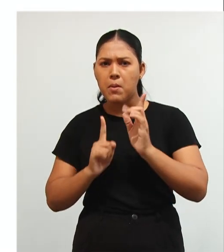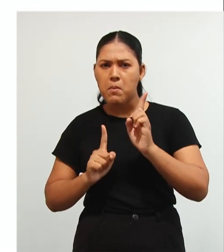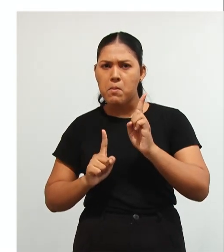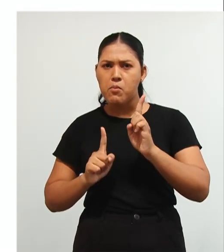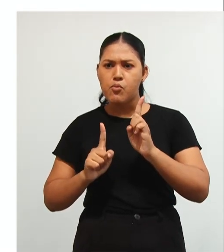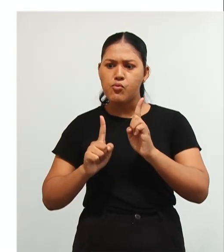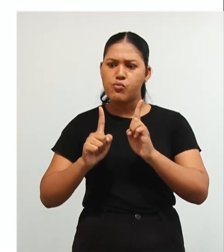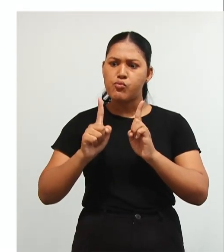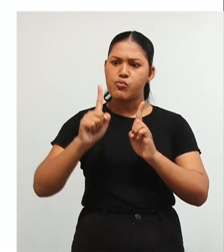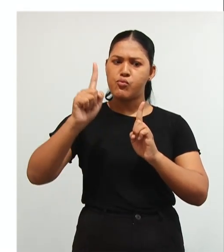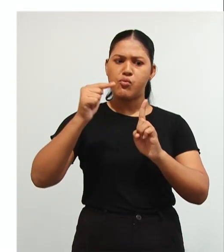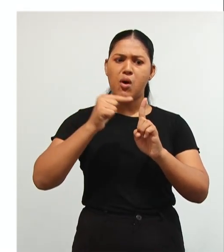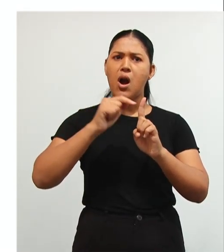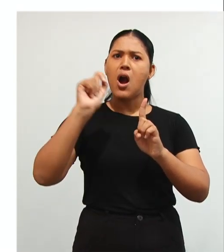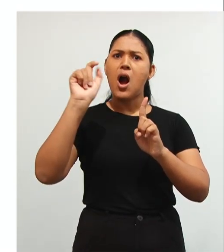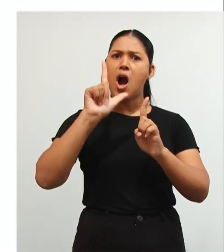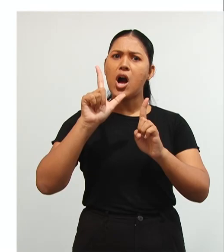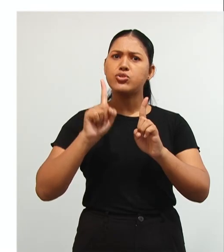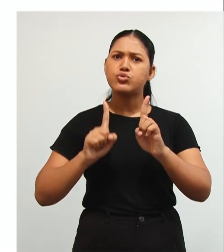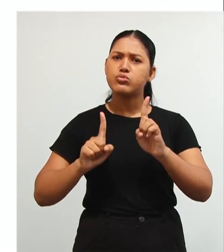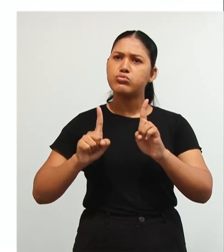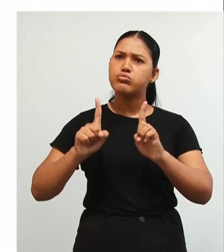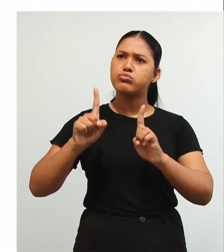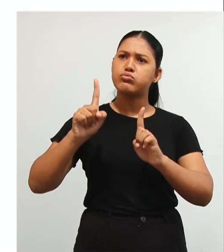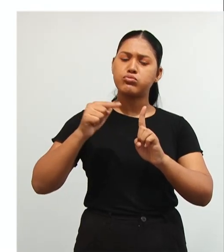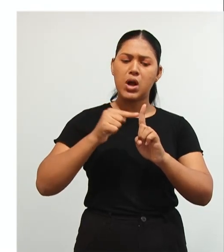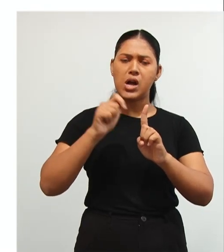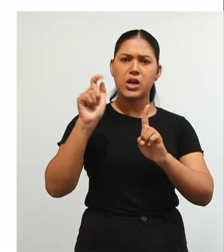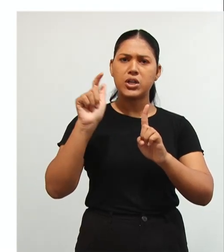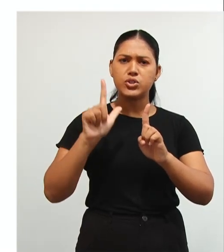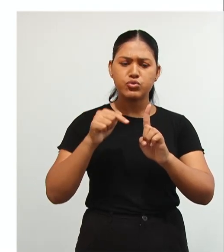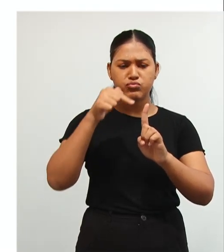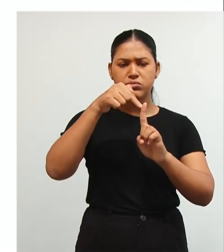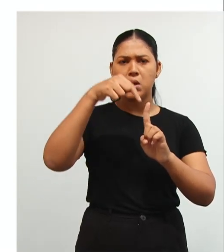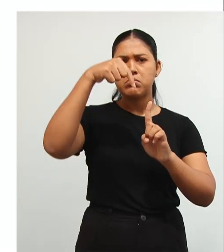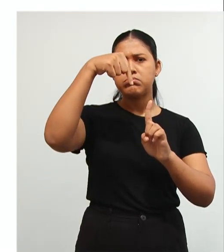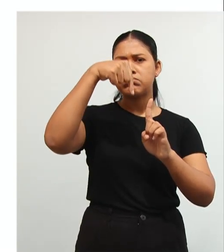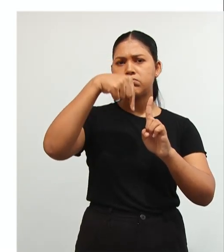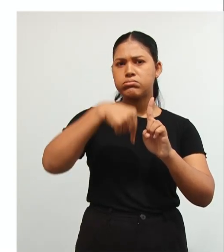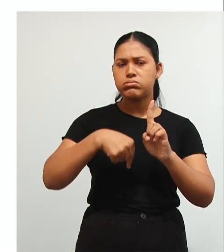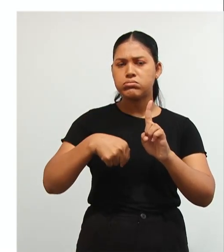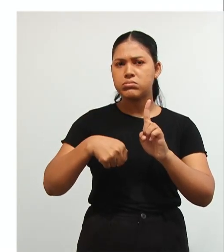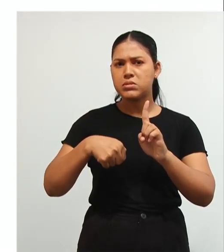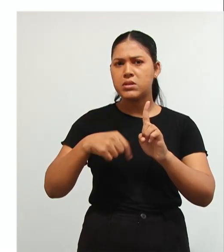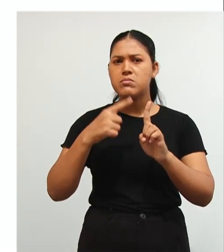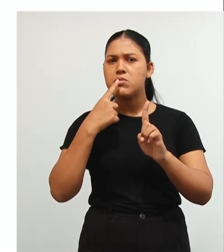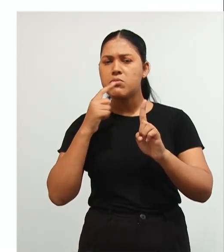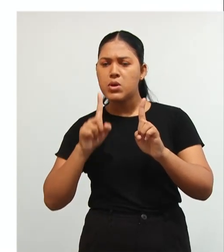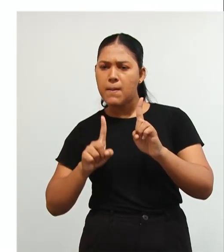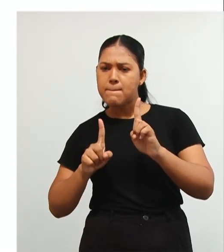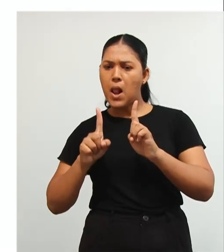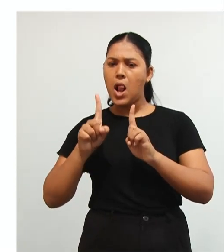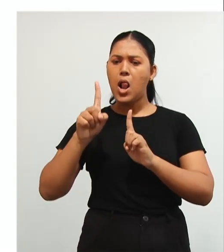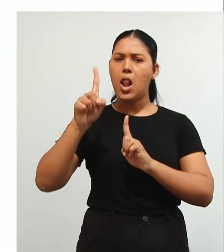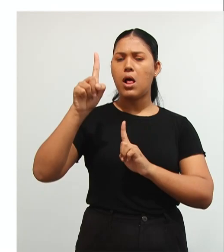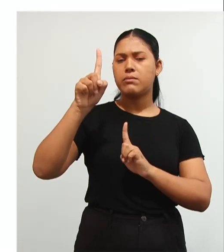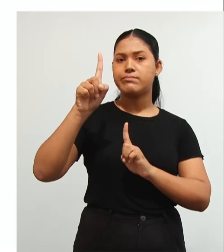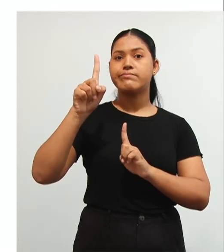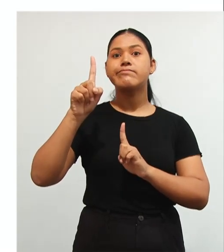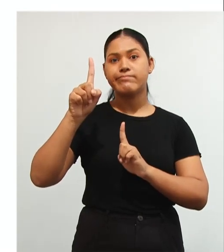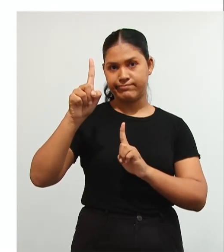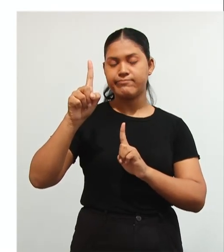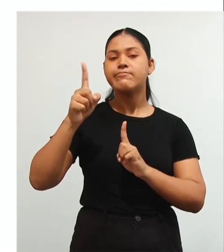azul. Olha só, observe. Cada vez a diferença está ficando maior, porque isso aí é o déficit do nosso orçamento